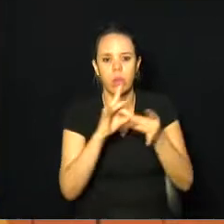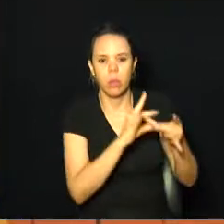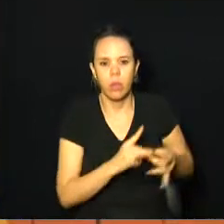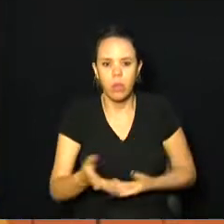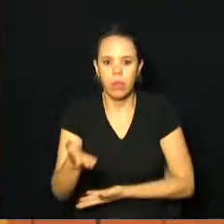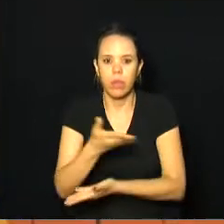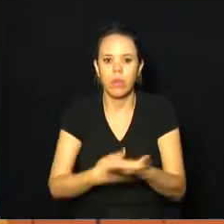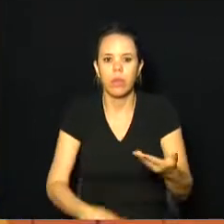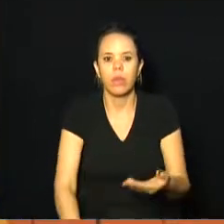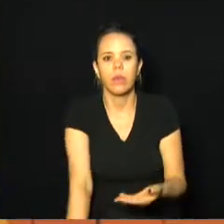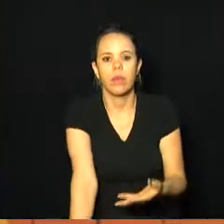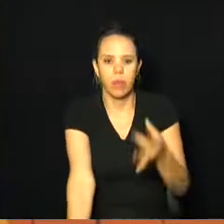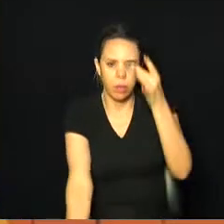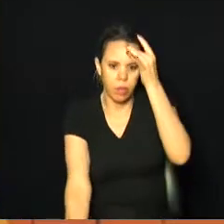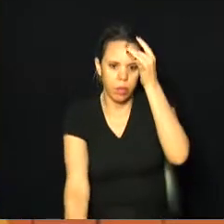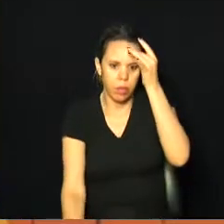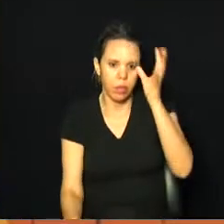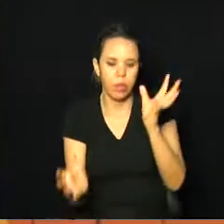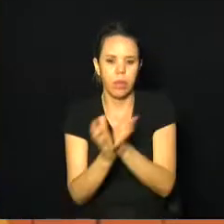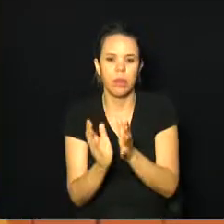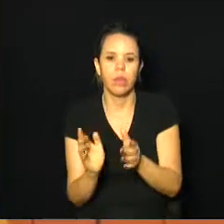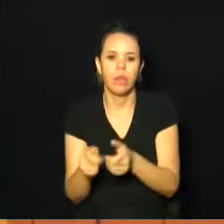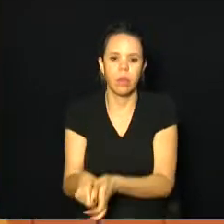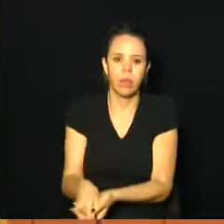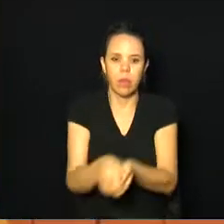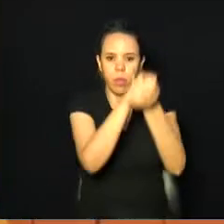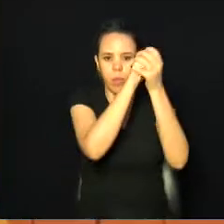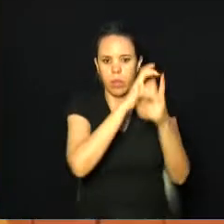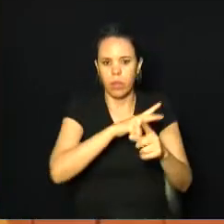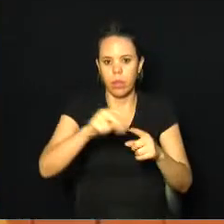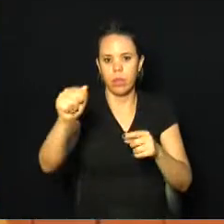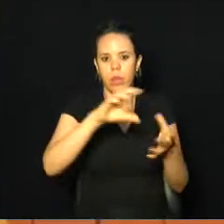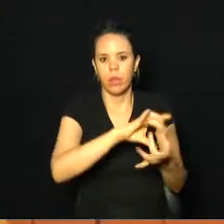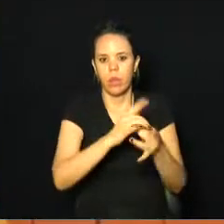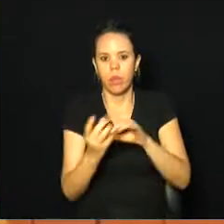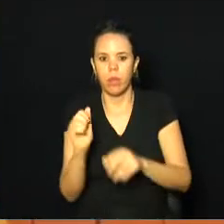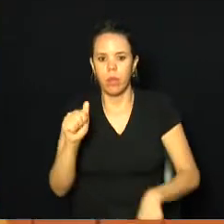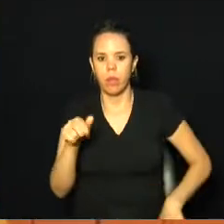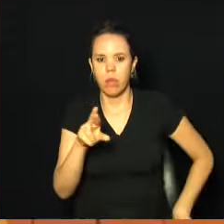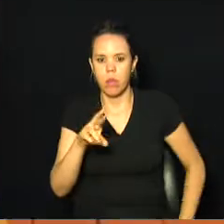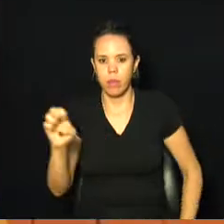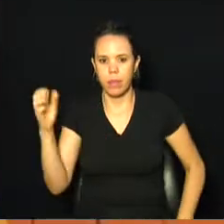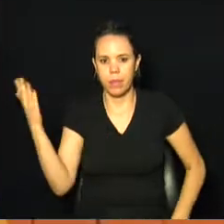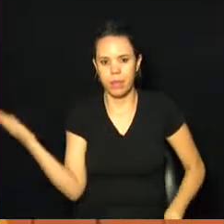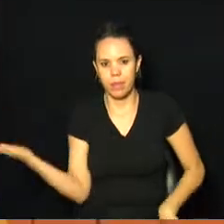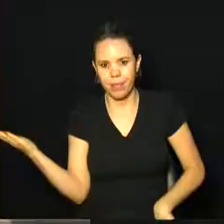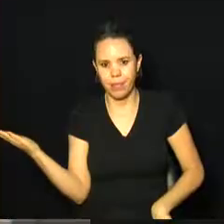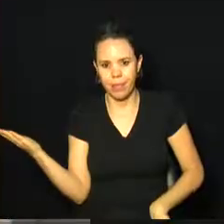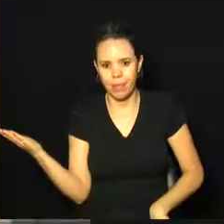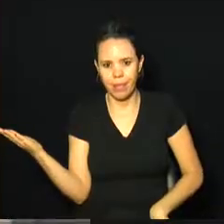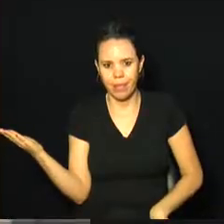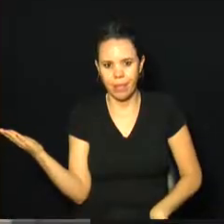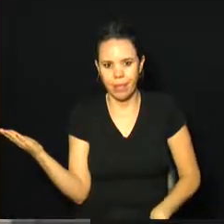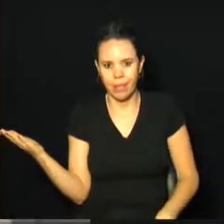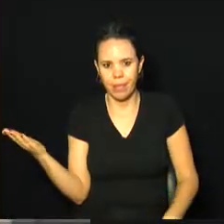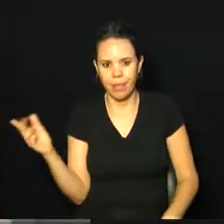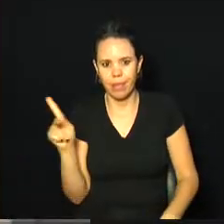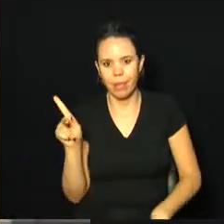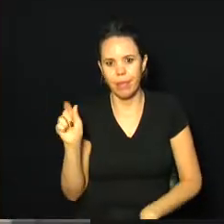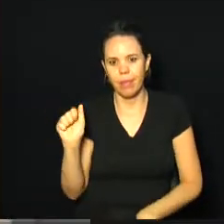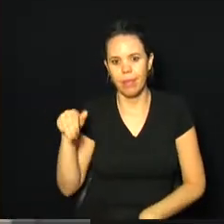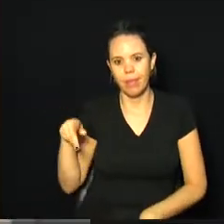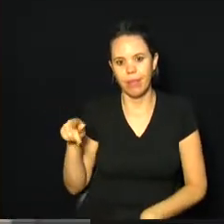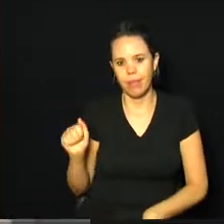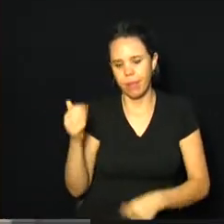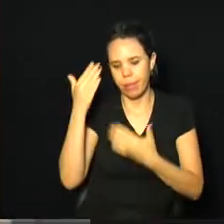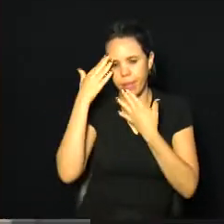por Um, lições da equipe de vôlei campeão olímpica, André Felipe Falbo Ferreira, o Pampa. Muito obrigado